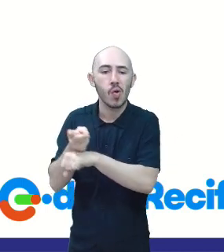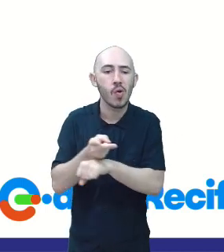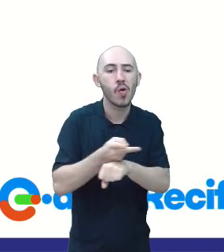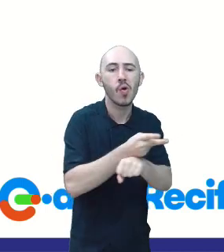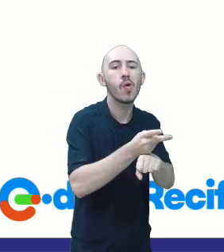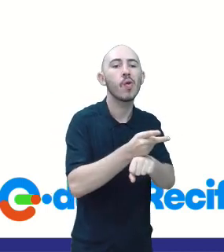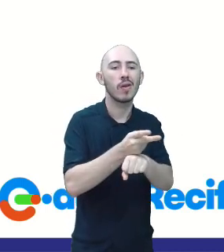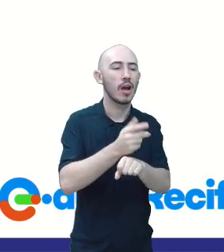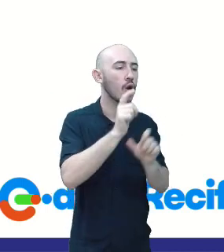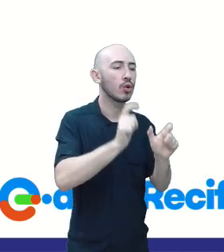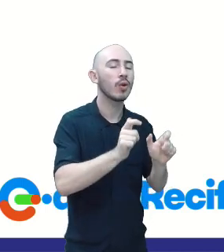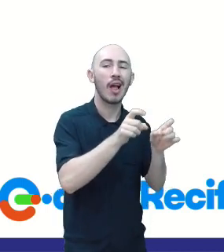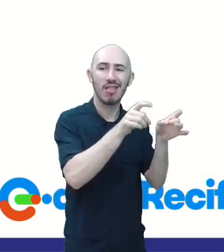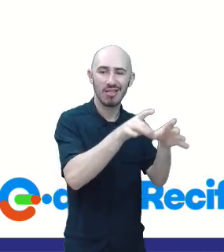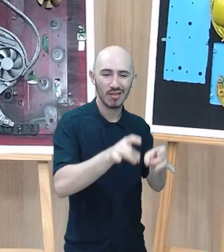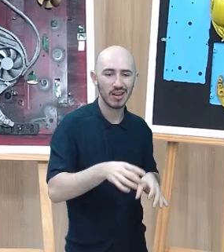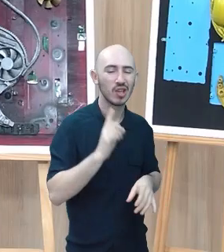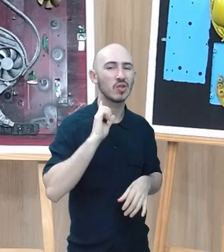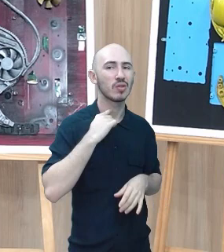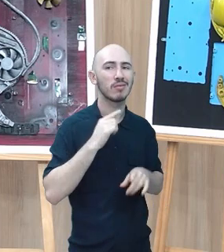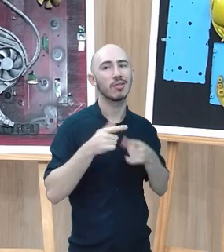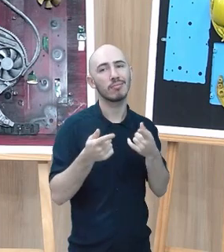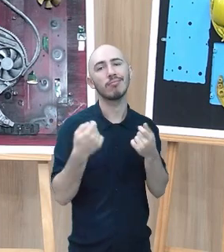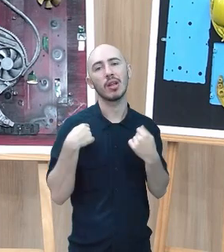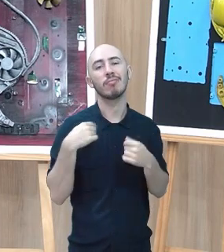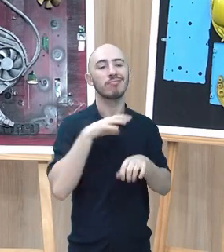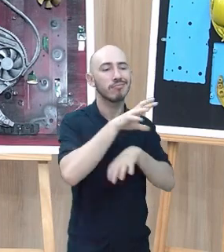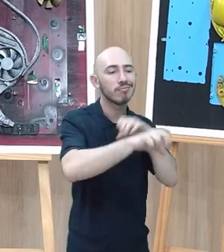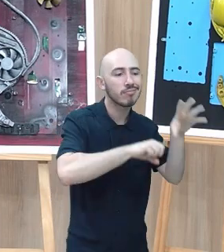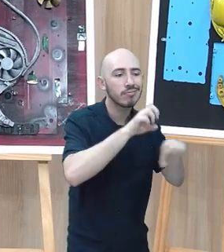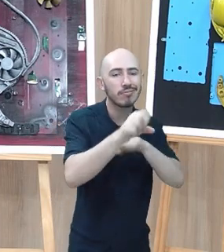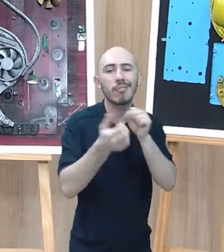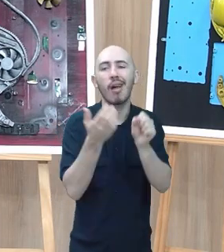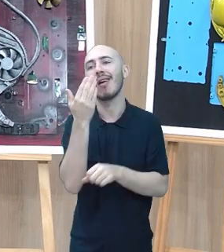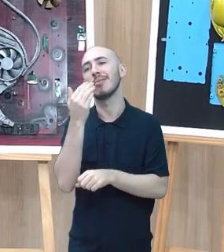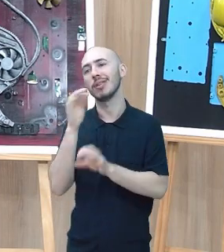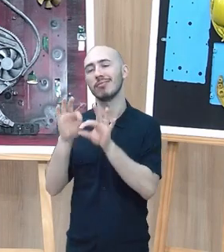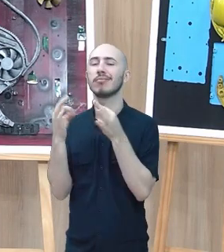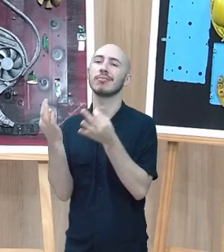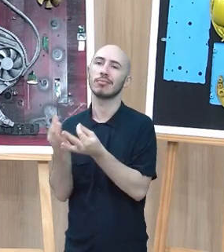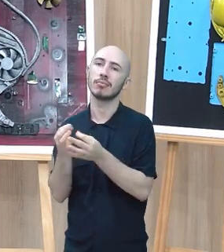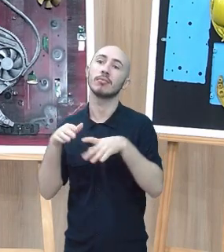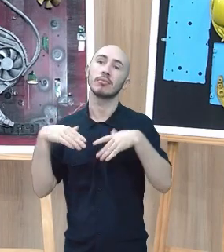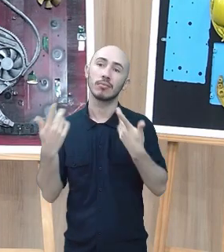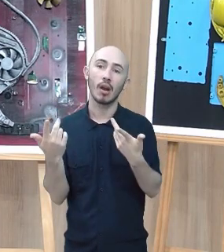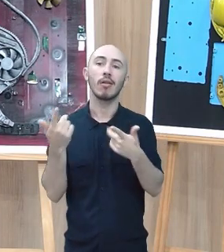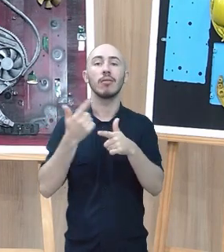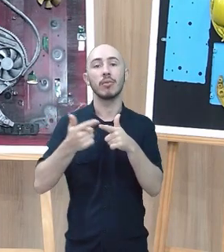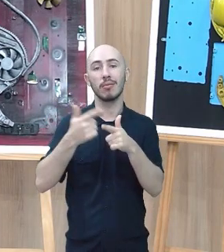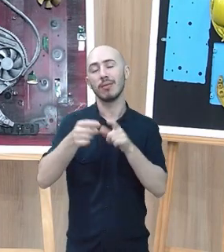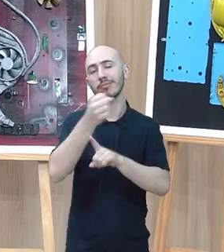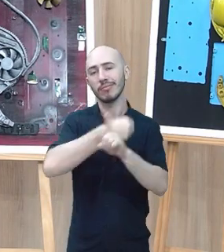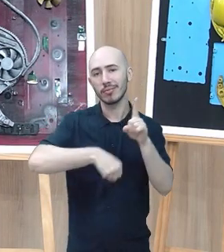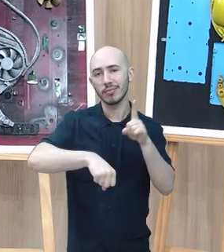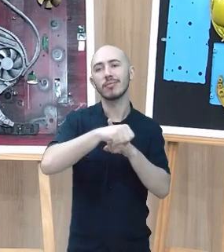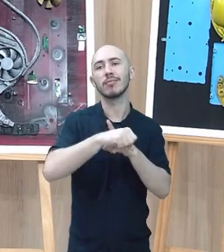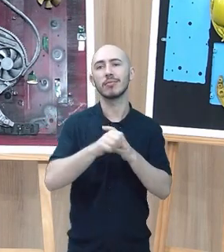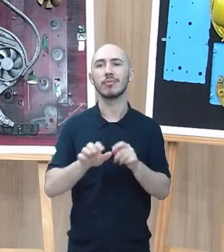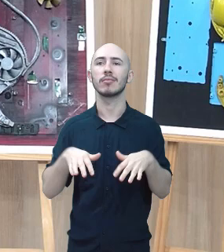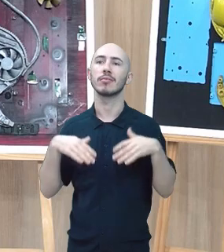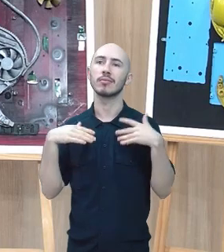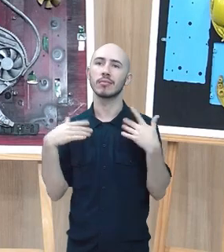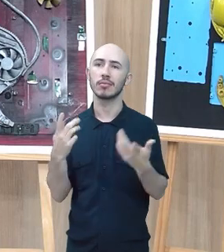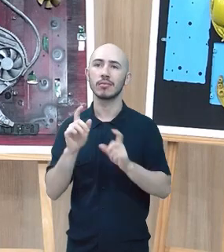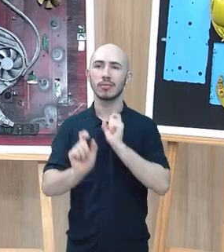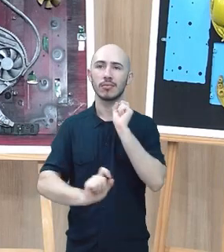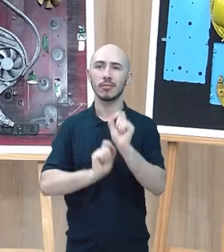alimentos para sustentar suas famílias, ok? Então, essa é a questão, a problemática social dos lixões.